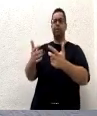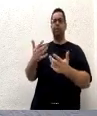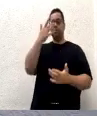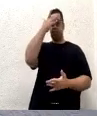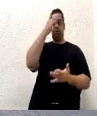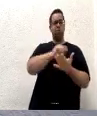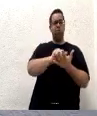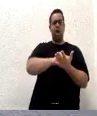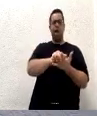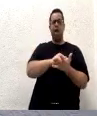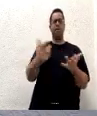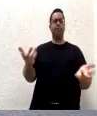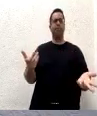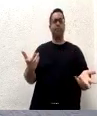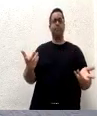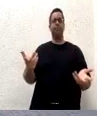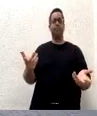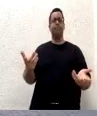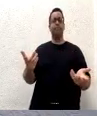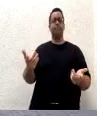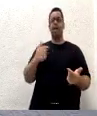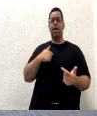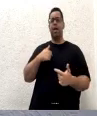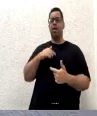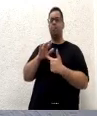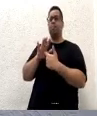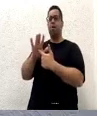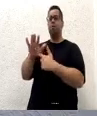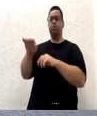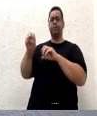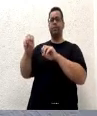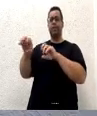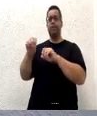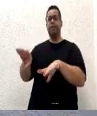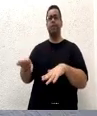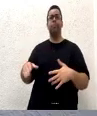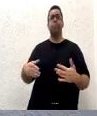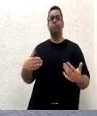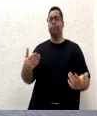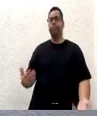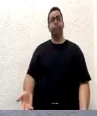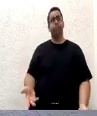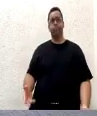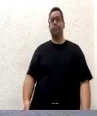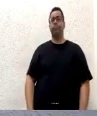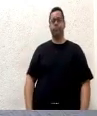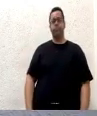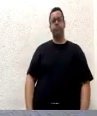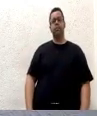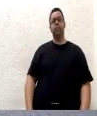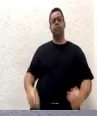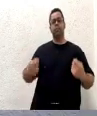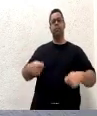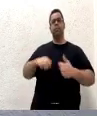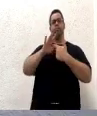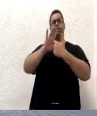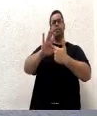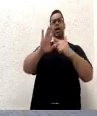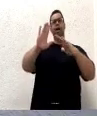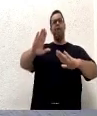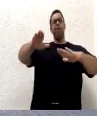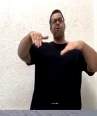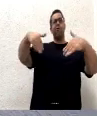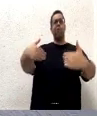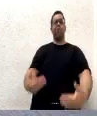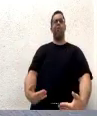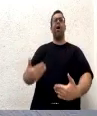faz mais nada do que a gente orientou. Então, aí eu vou chegar no qual é a estratégia que a gente vai estar adotando de